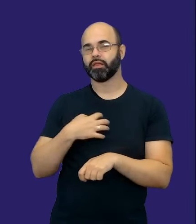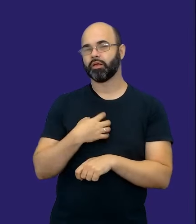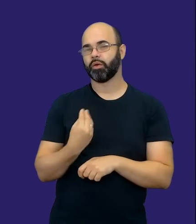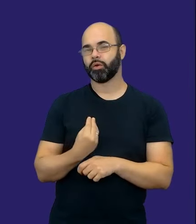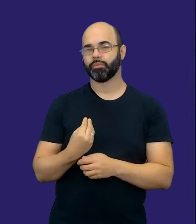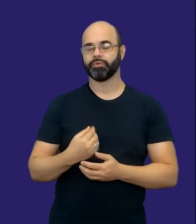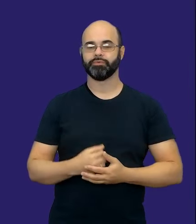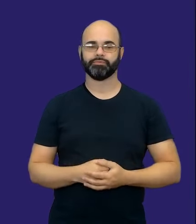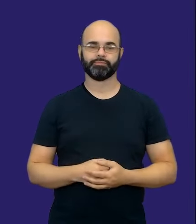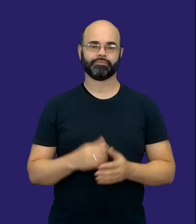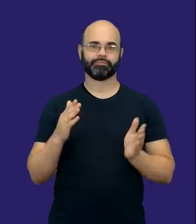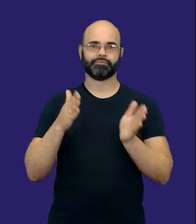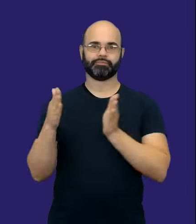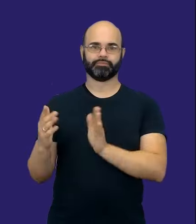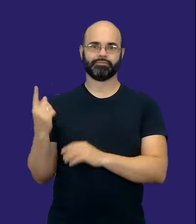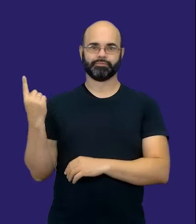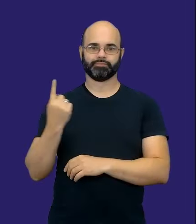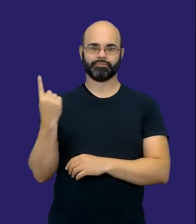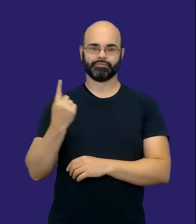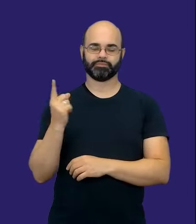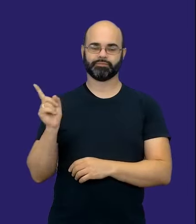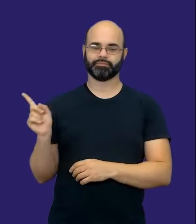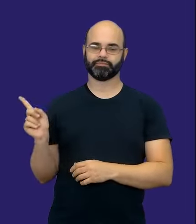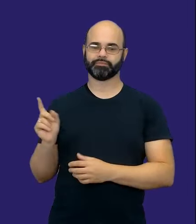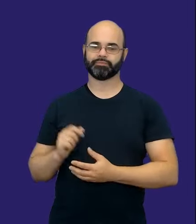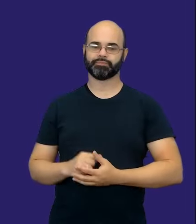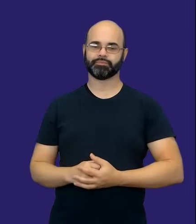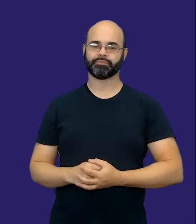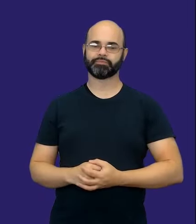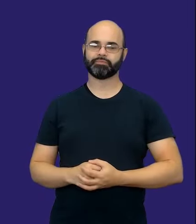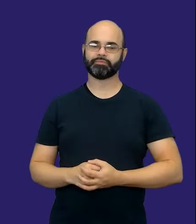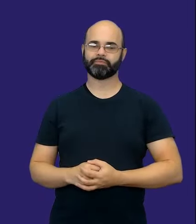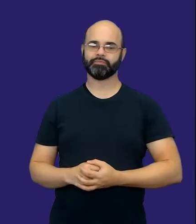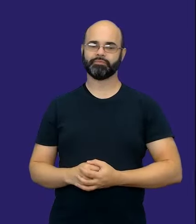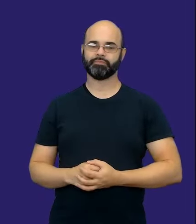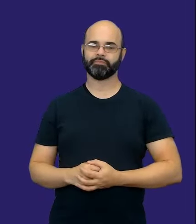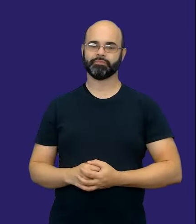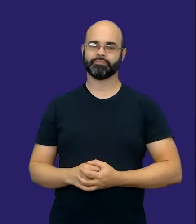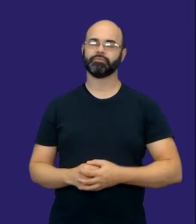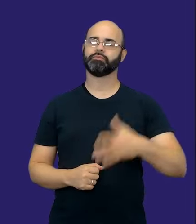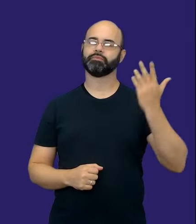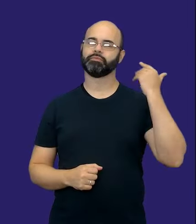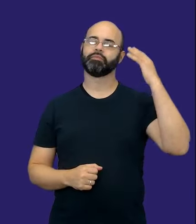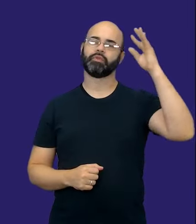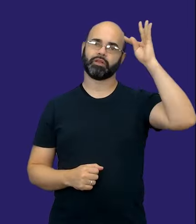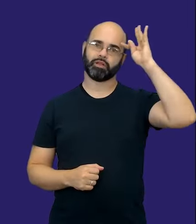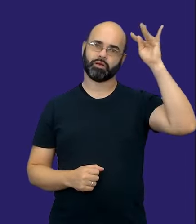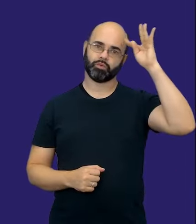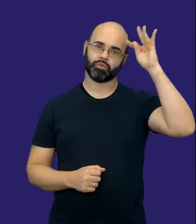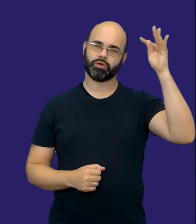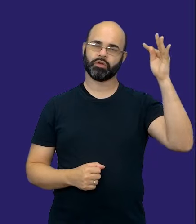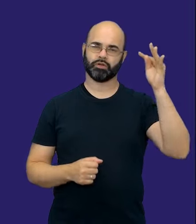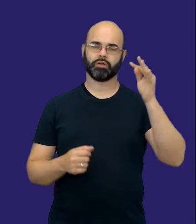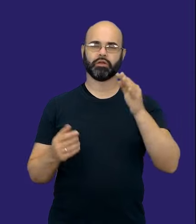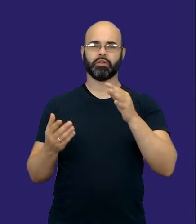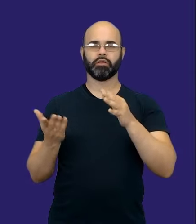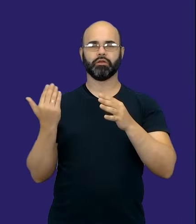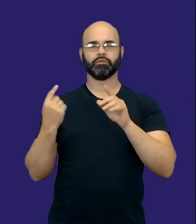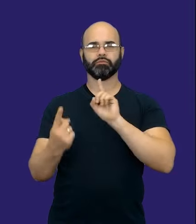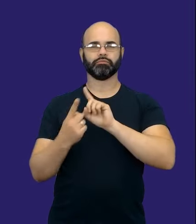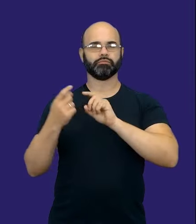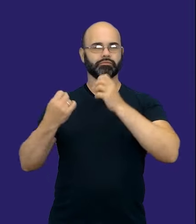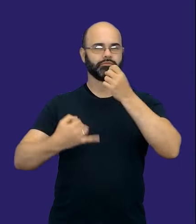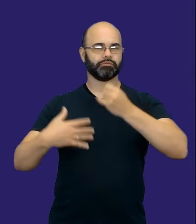Primeiro momento, portanto, então vamos revisitar os aspectos teóricos que já foram discutidos na formação de etapa,